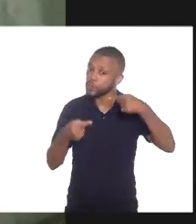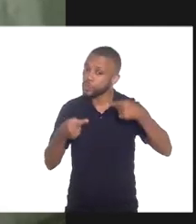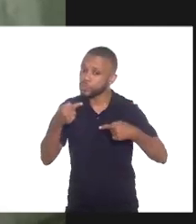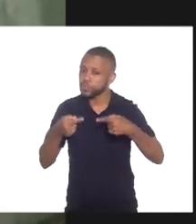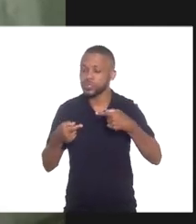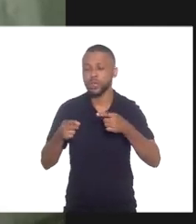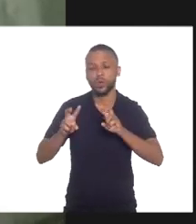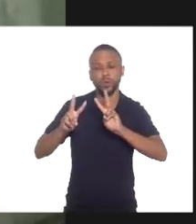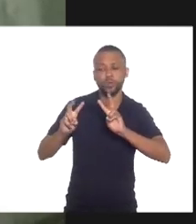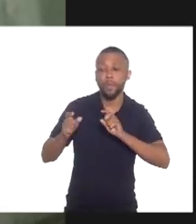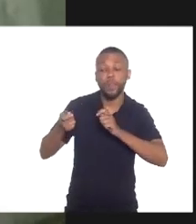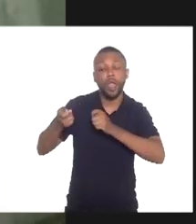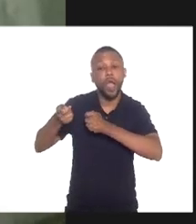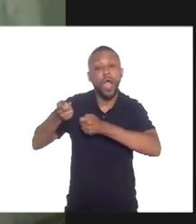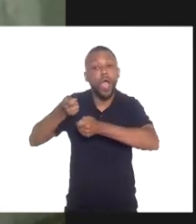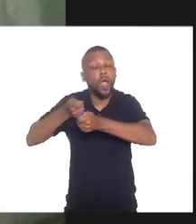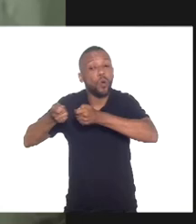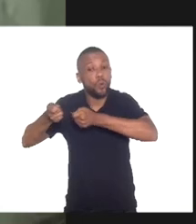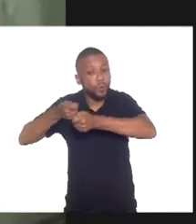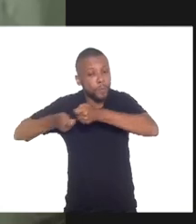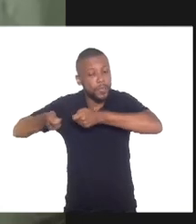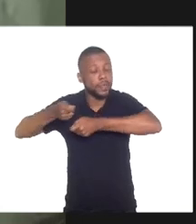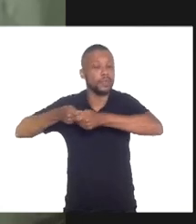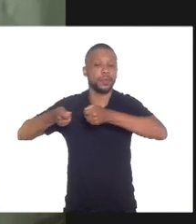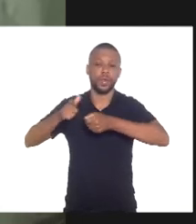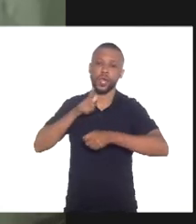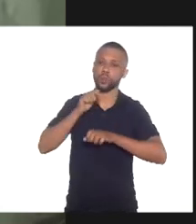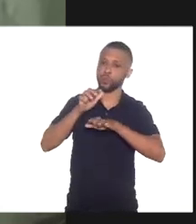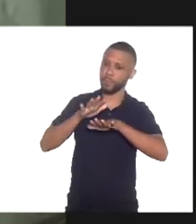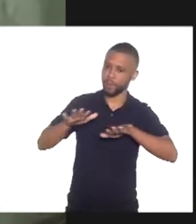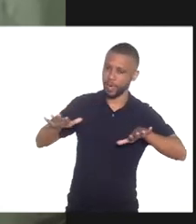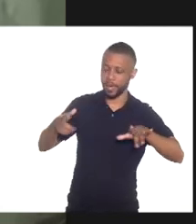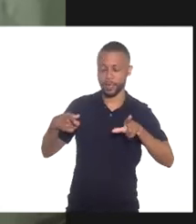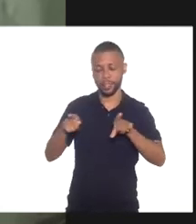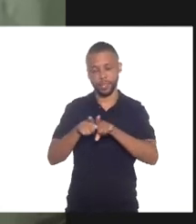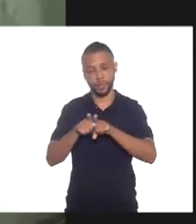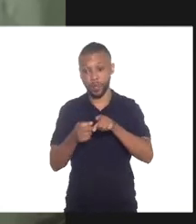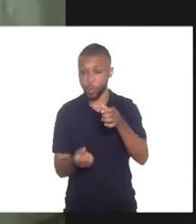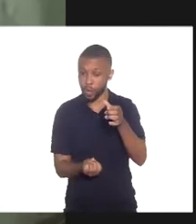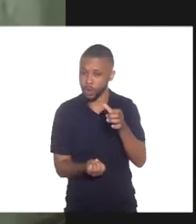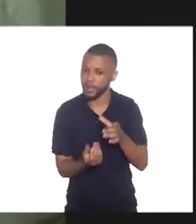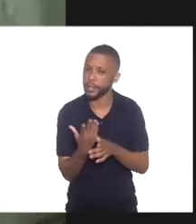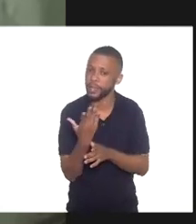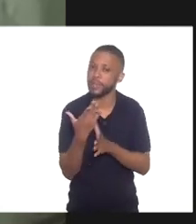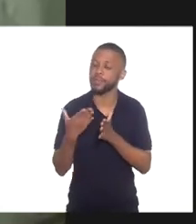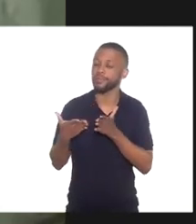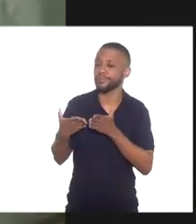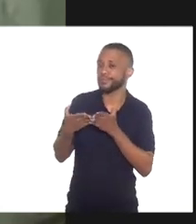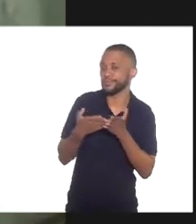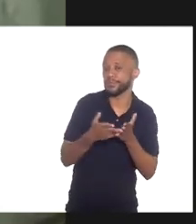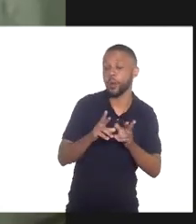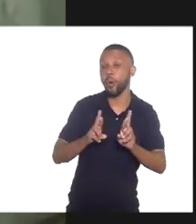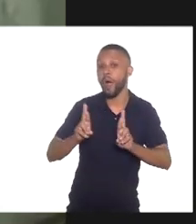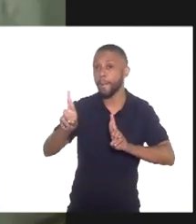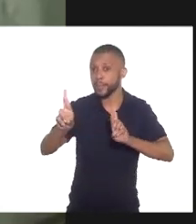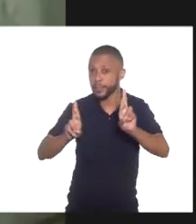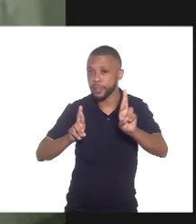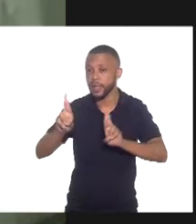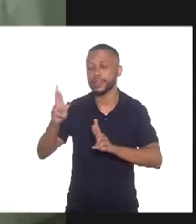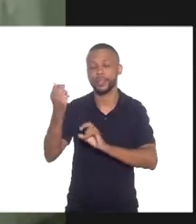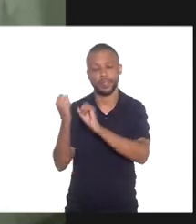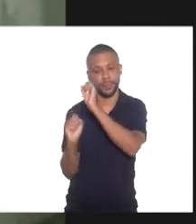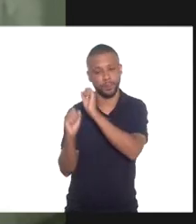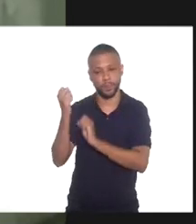reunião entre o cluster tecnológico naval, que é composto por representantes da Engepron, os almirantes G10,